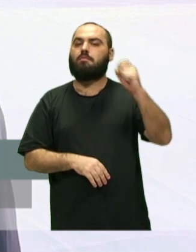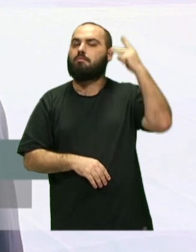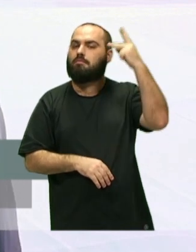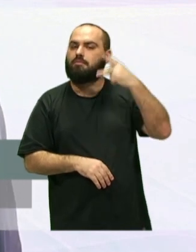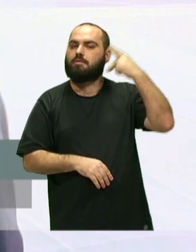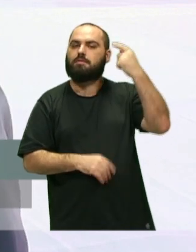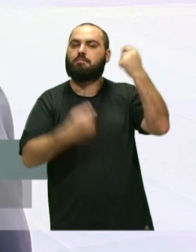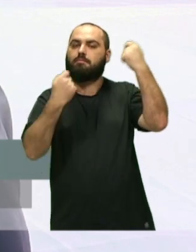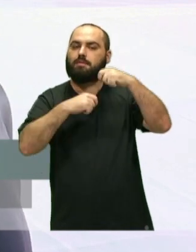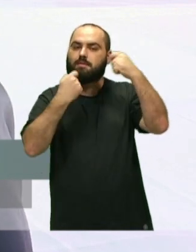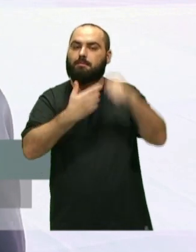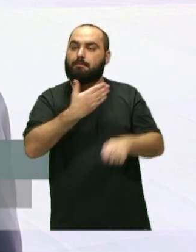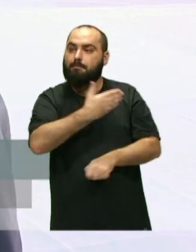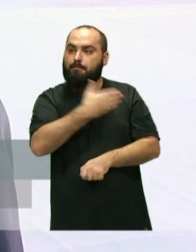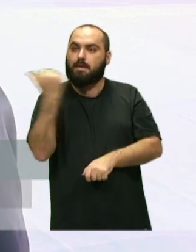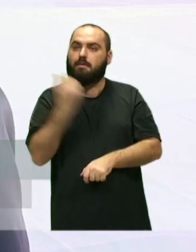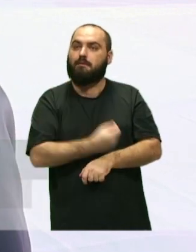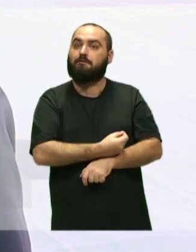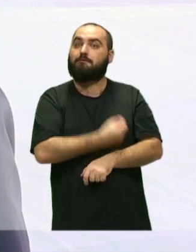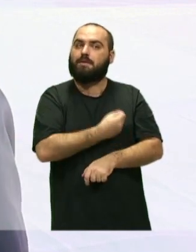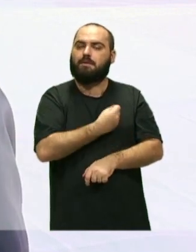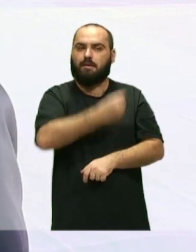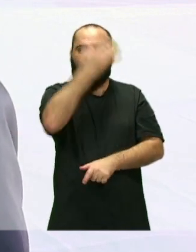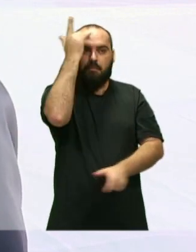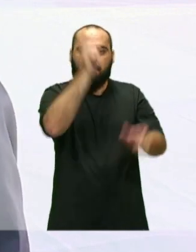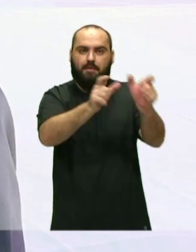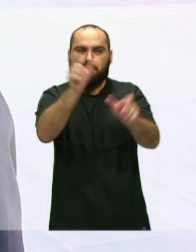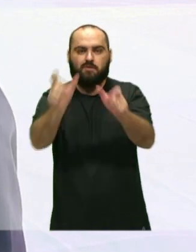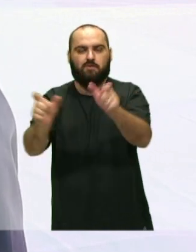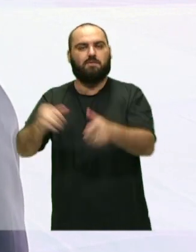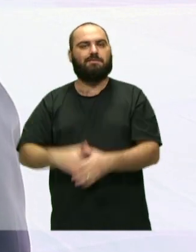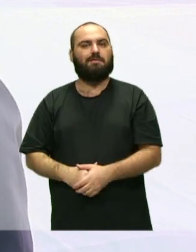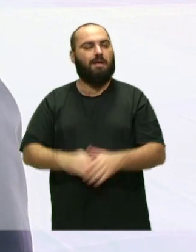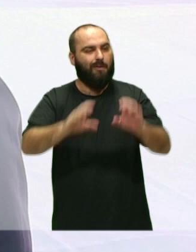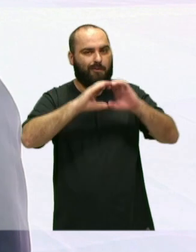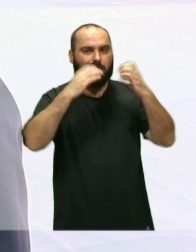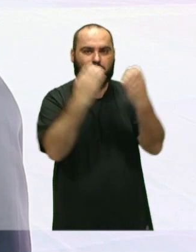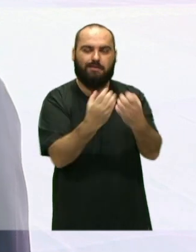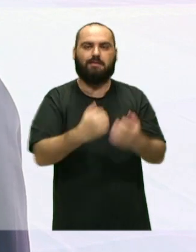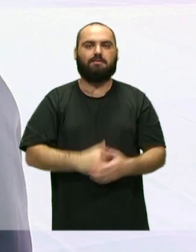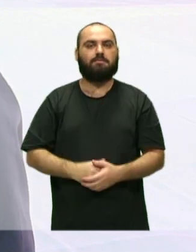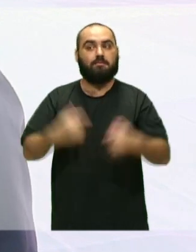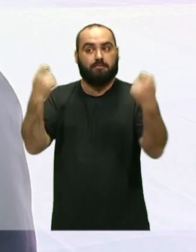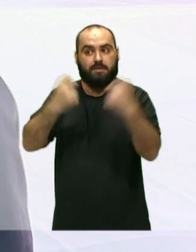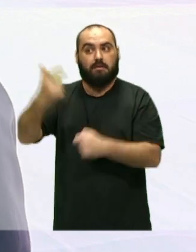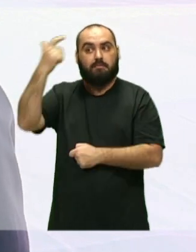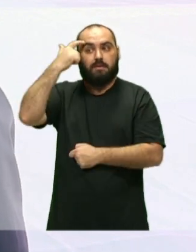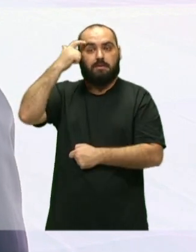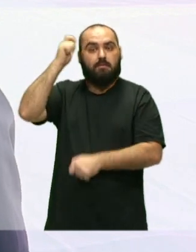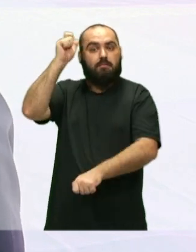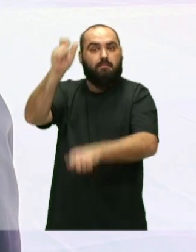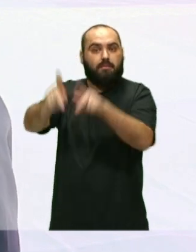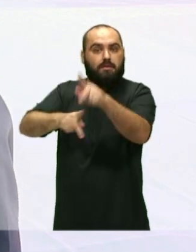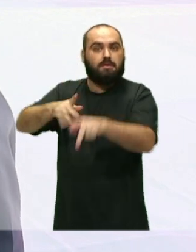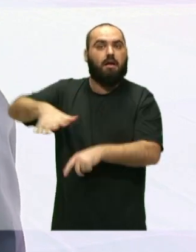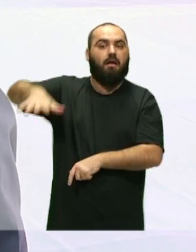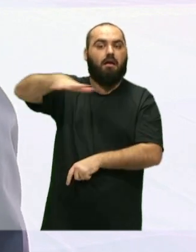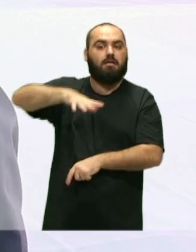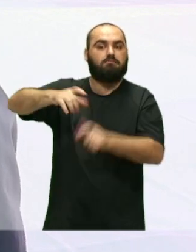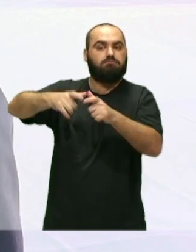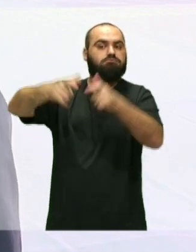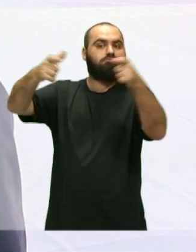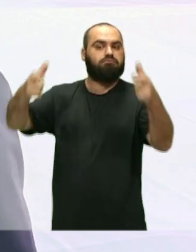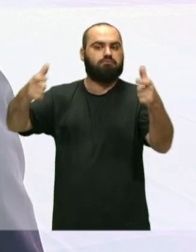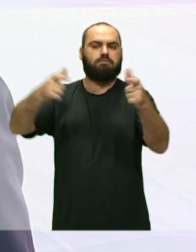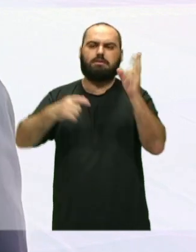para melhorar a vida das pessoas das Comunidades e que a gente pense que a política é algo para o coletivo né Sempre que